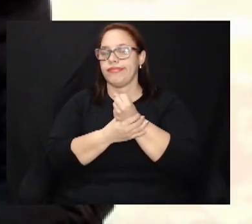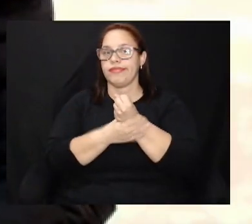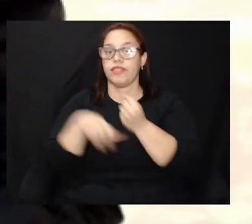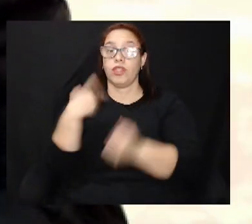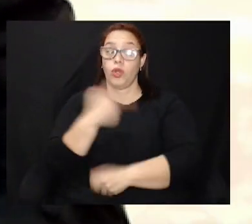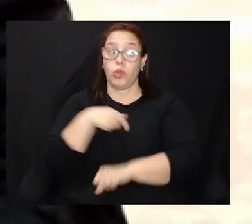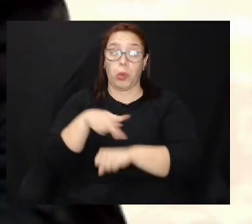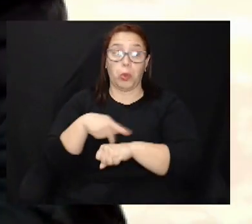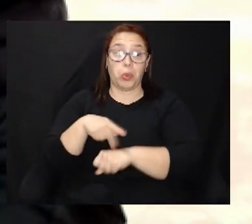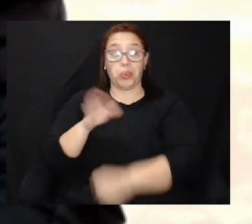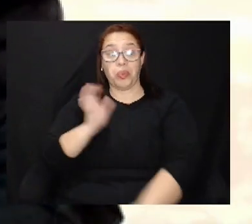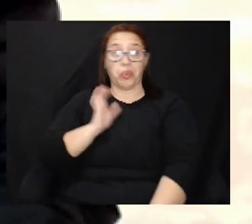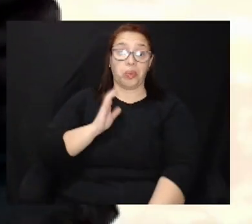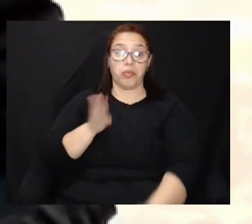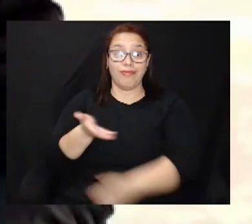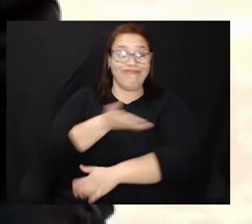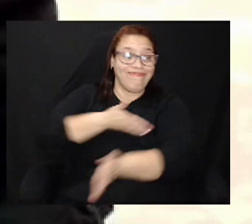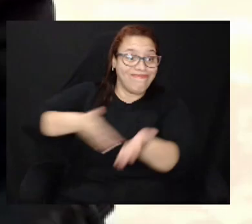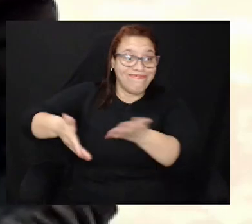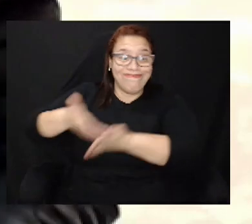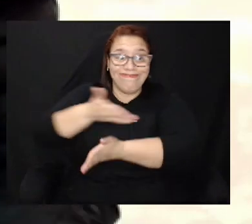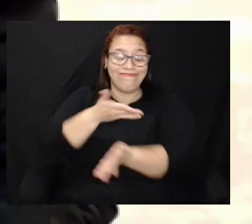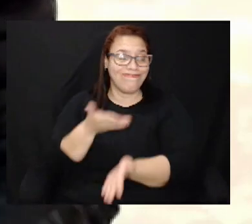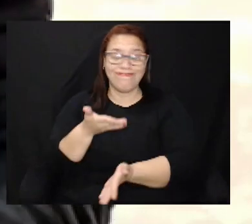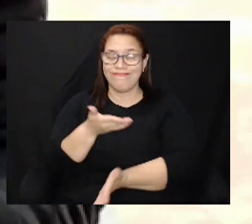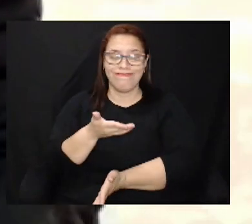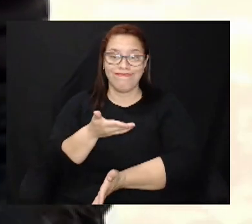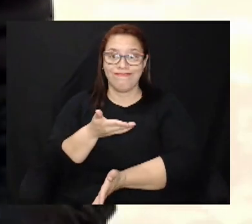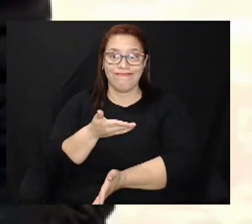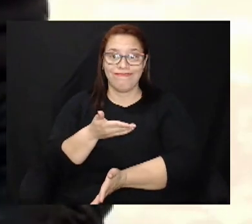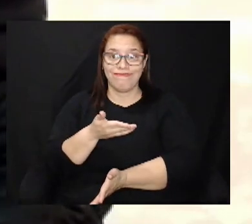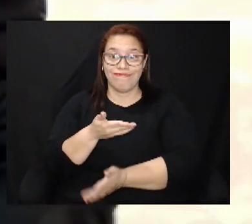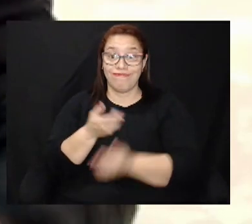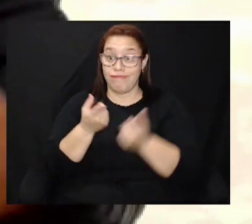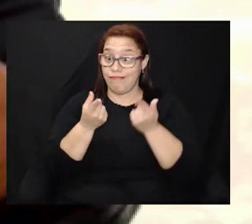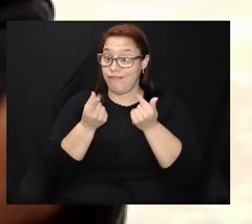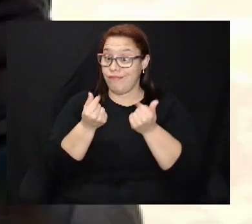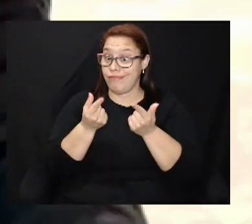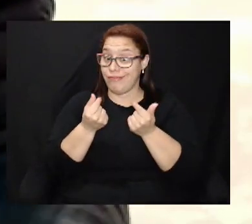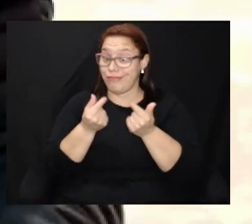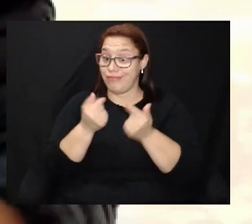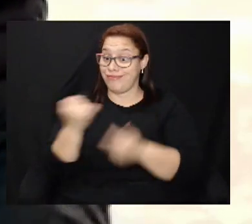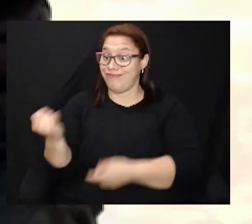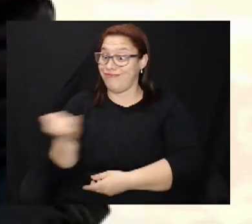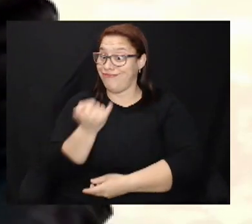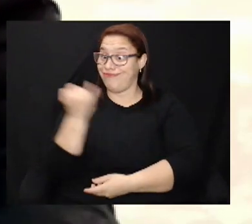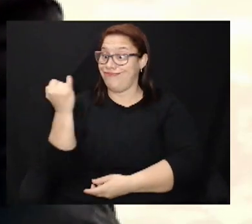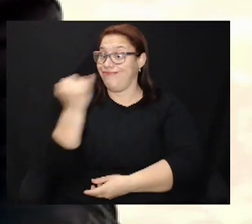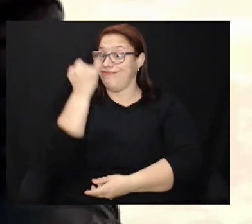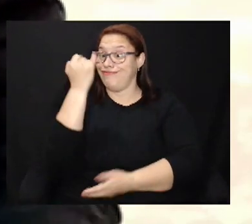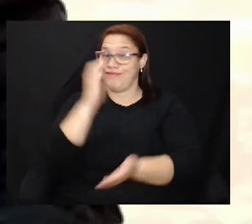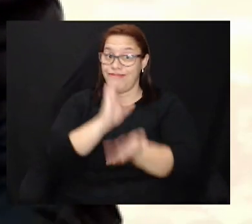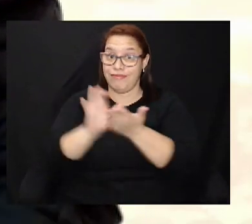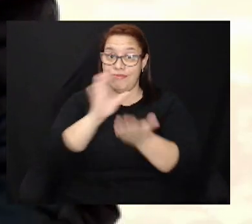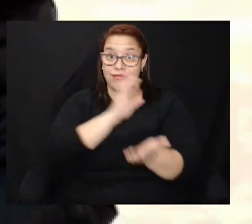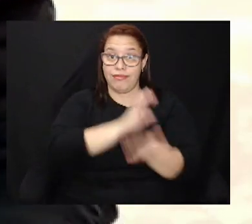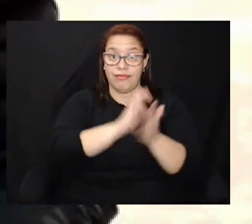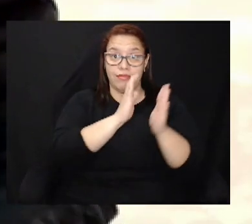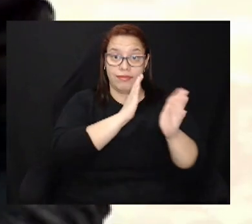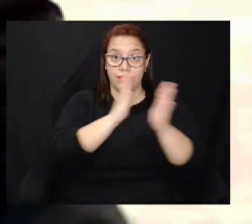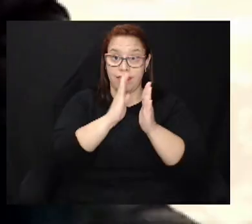não contribuirmos com volume de recursos expressivos em períodos longos, por períodos